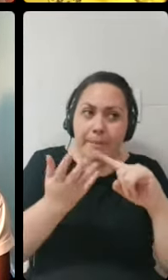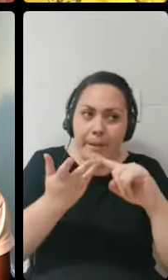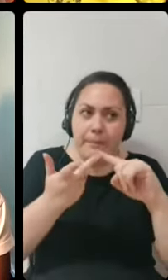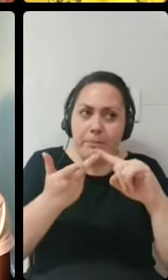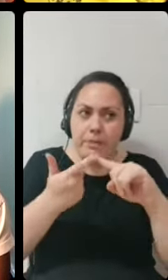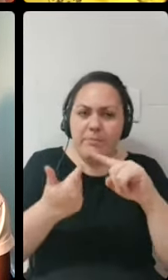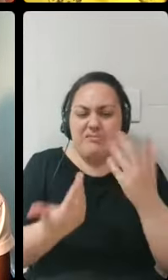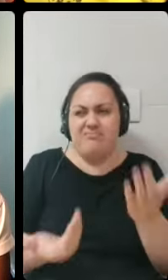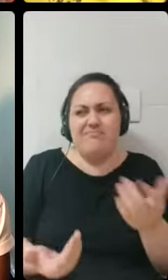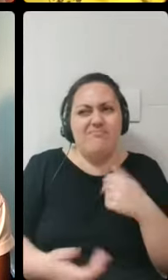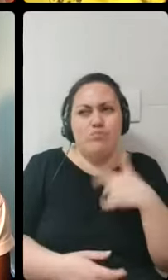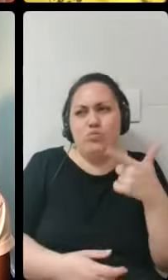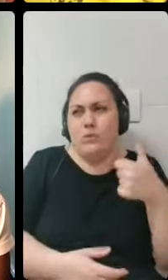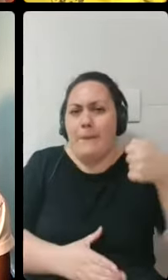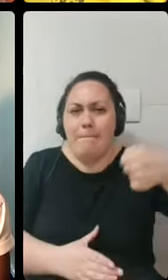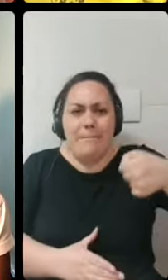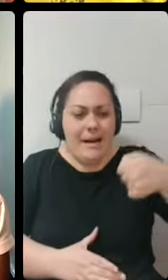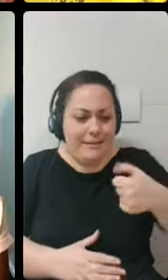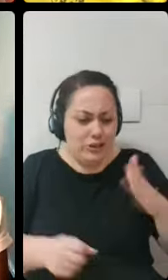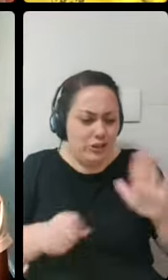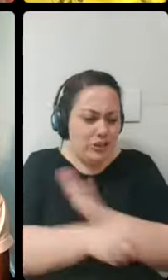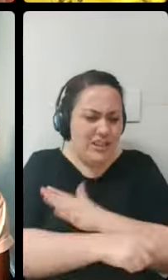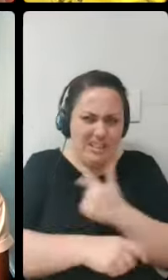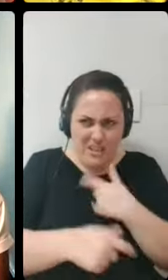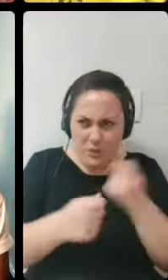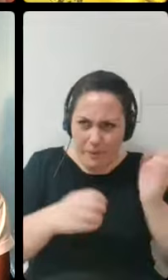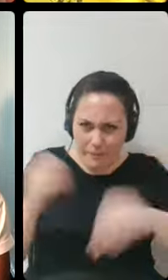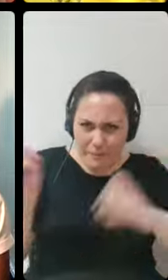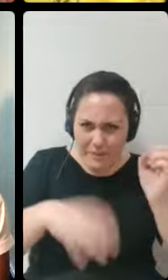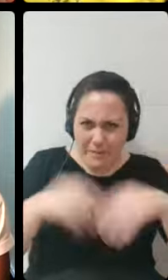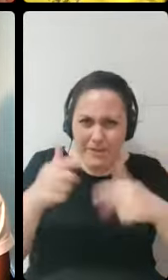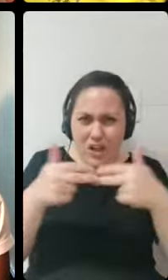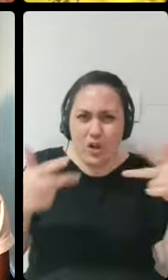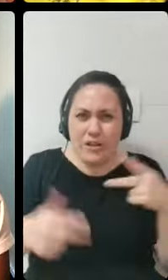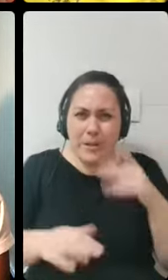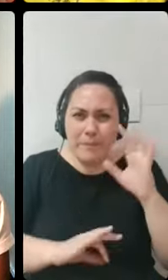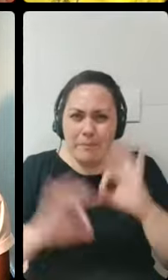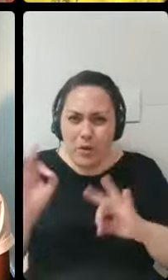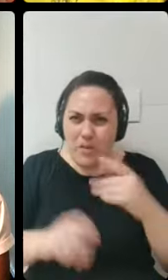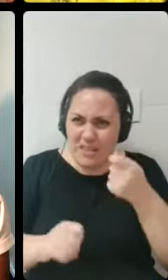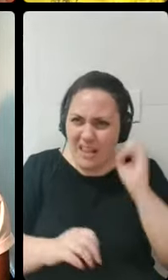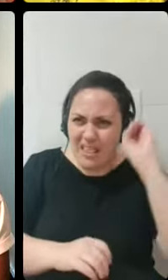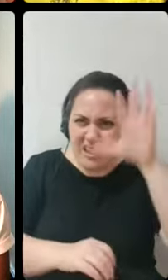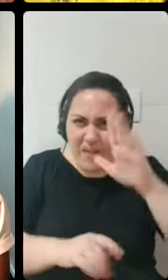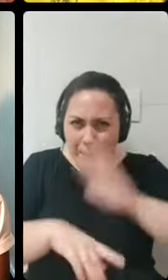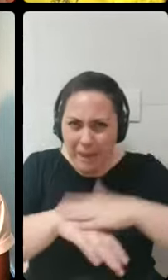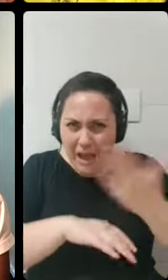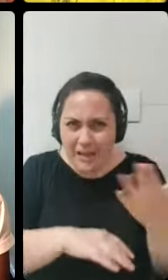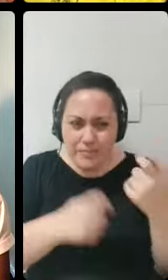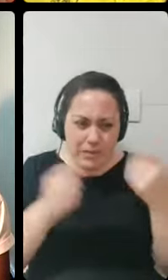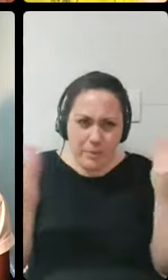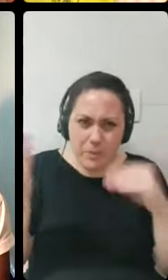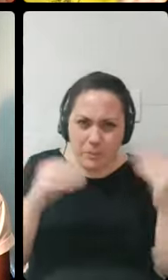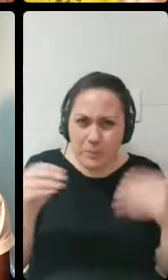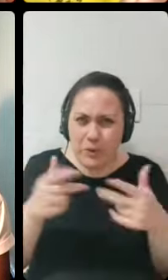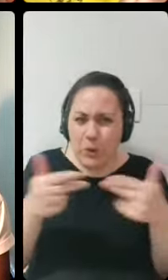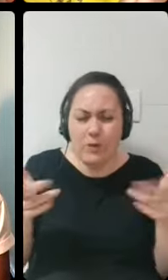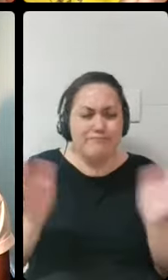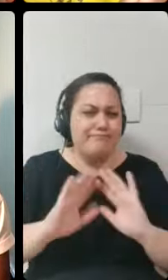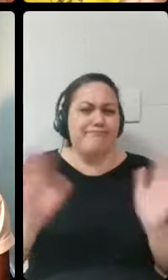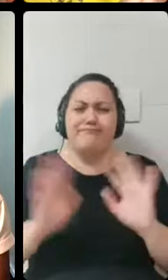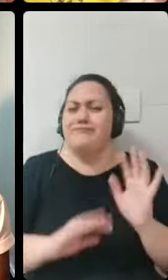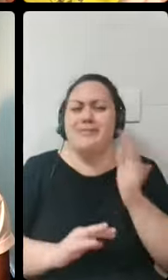tem espaço na mala, já vou ter que levar um monte de coisa do projeto. E a professora ainda tá querendo encher a mala de coisa. Ah, isso não deve